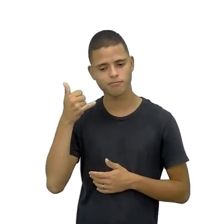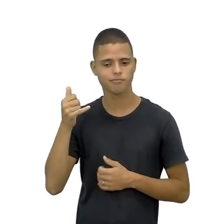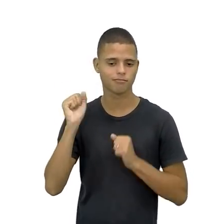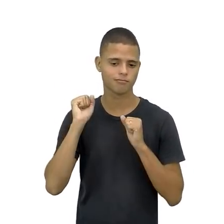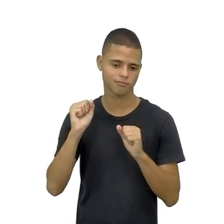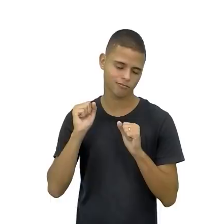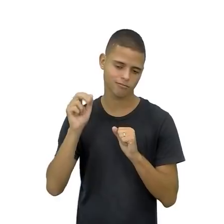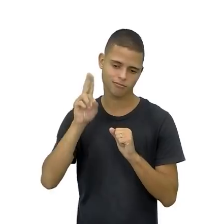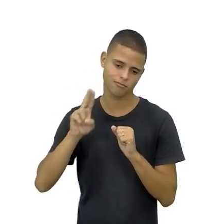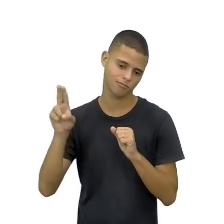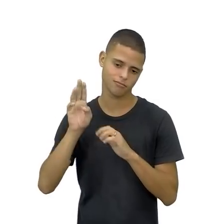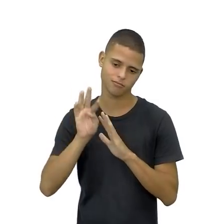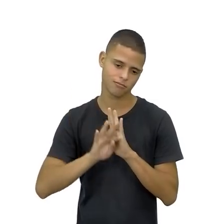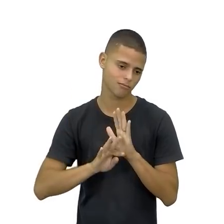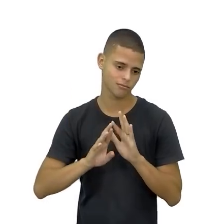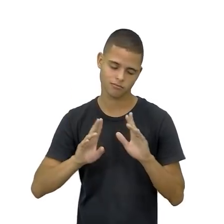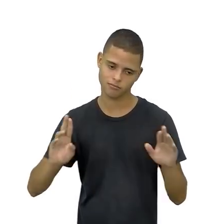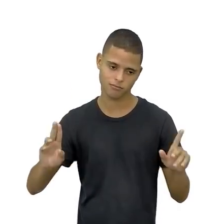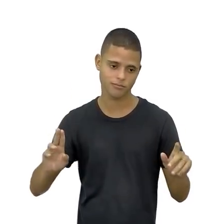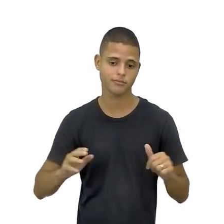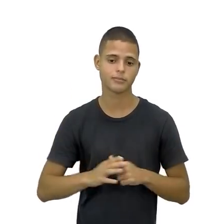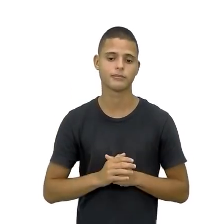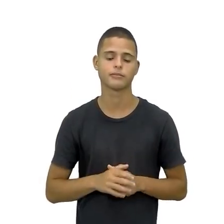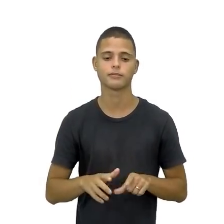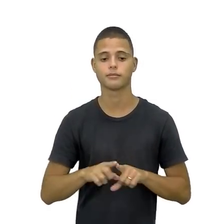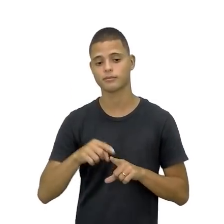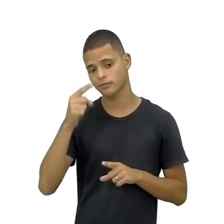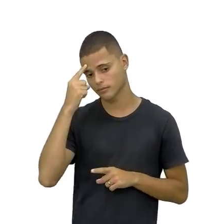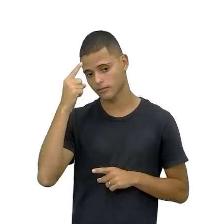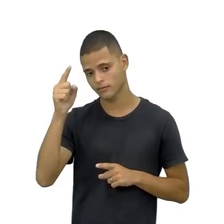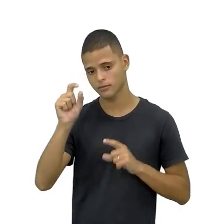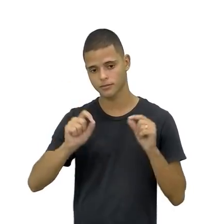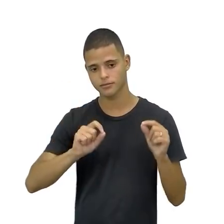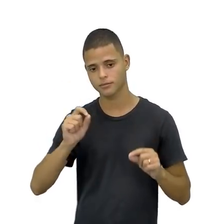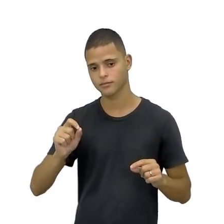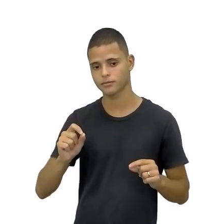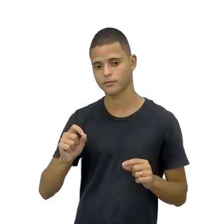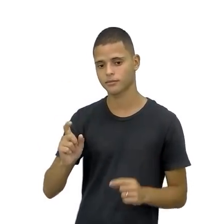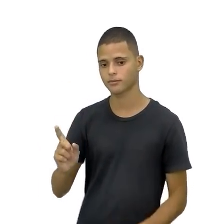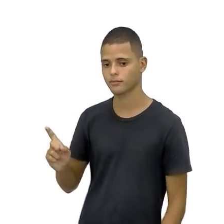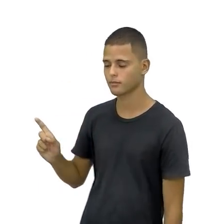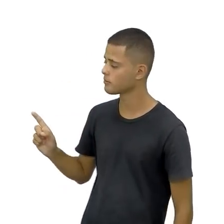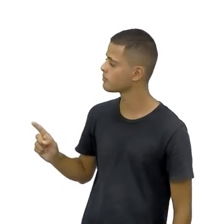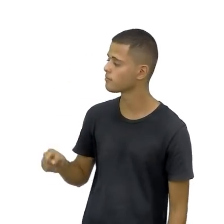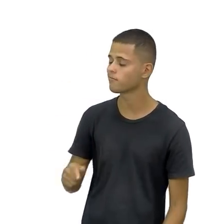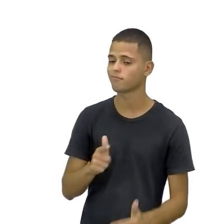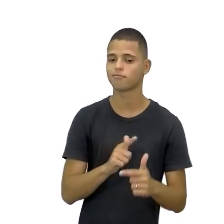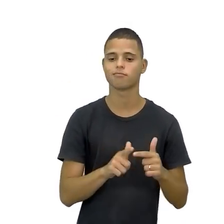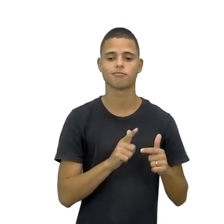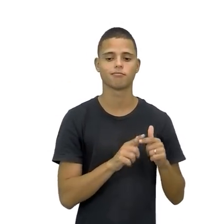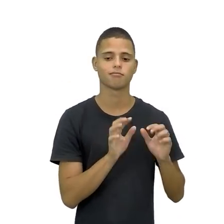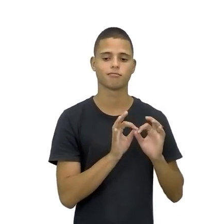podemos imaginar. Pensamos também sempre na questão da problematização do projeto,